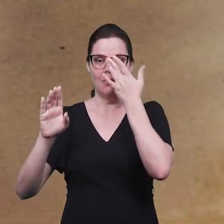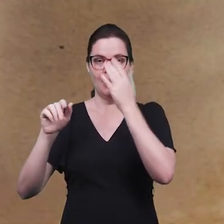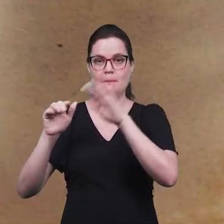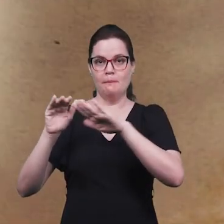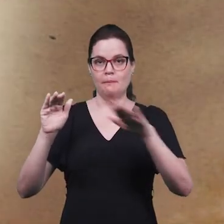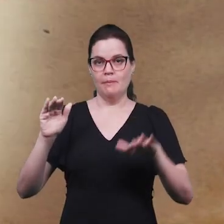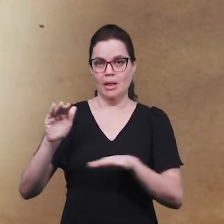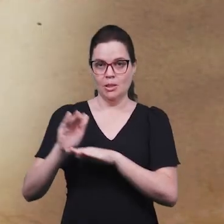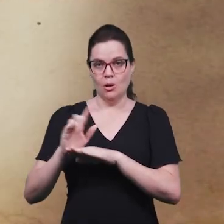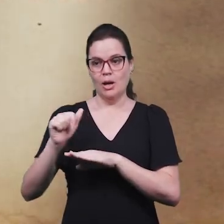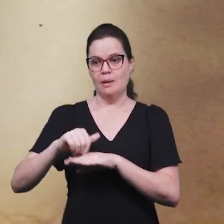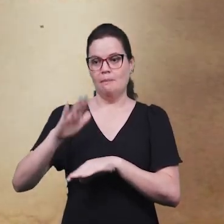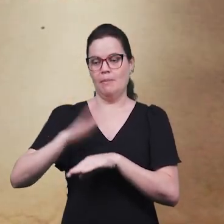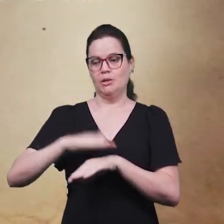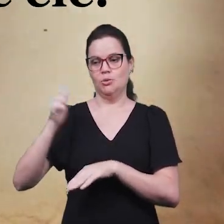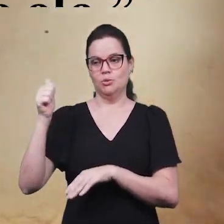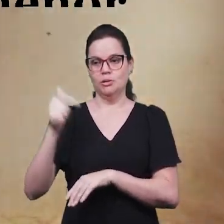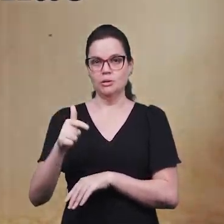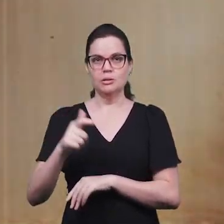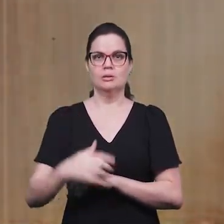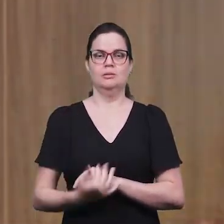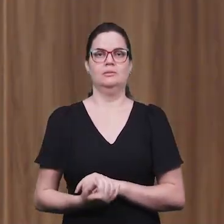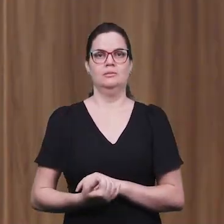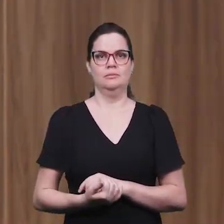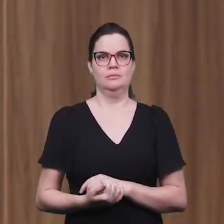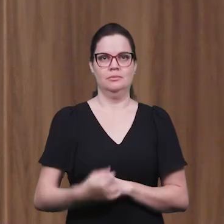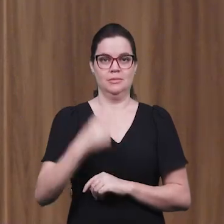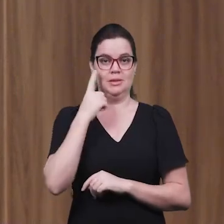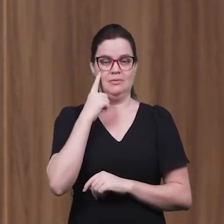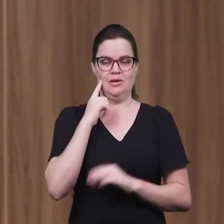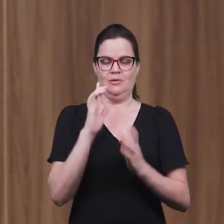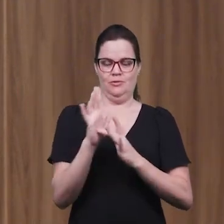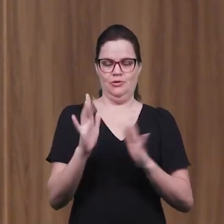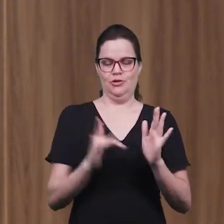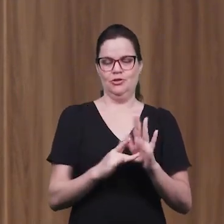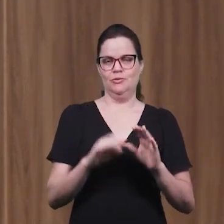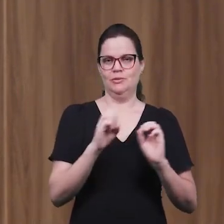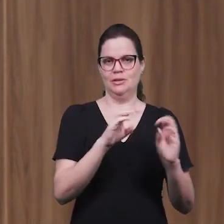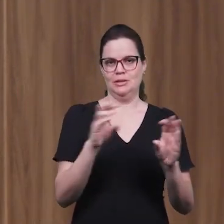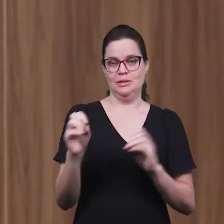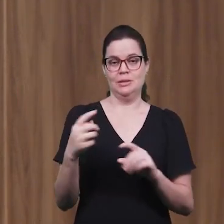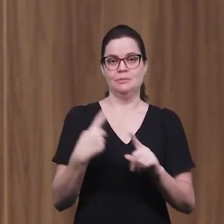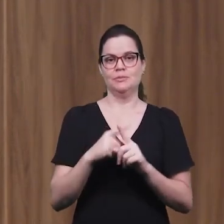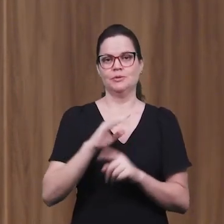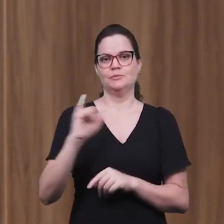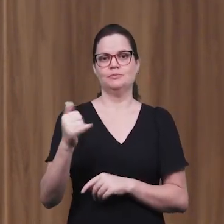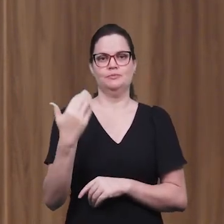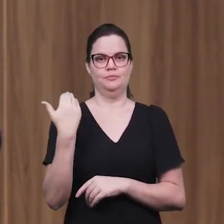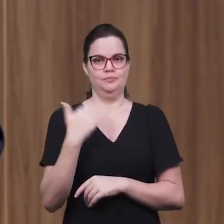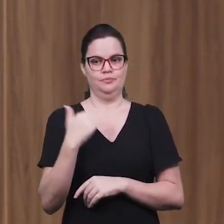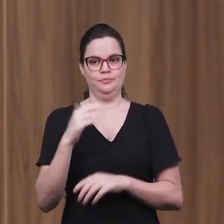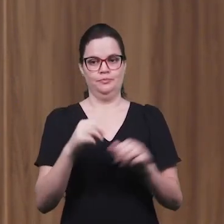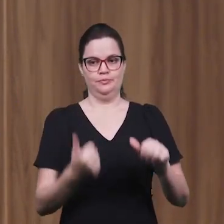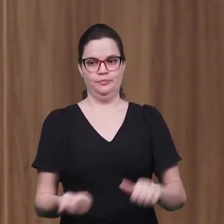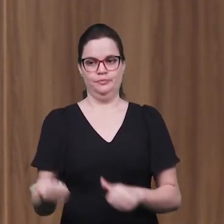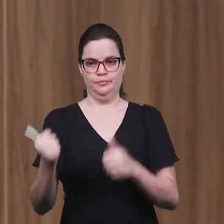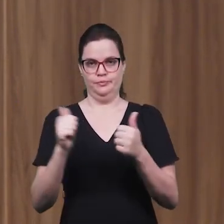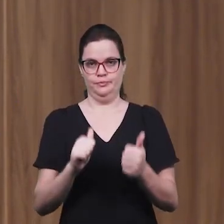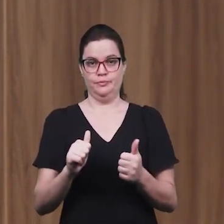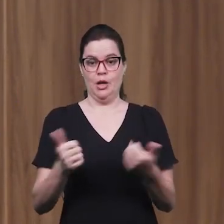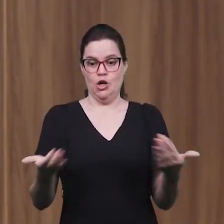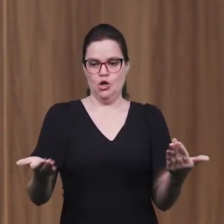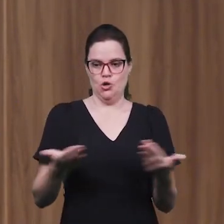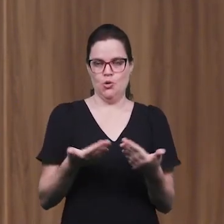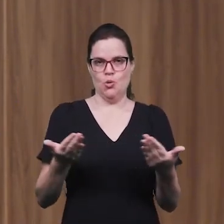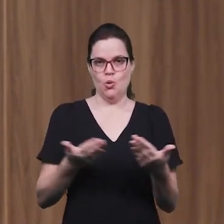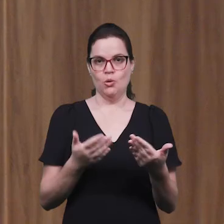ele. O Senhor Jesus, ele trazendo um ensino aqui maravilhoso. O batismo de João e o batismo